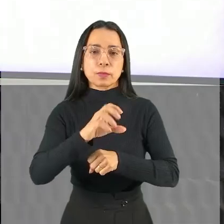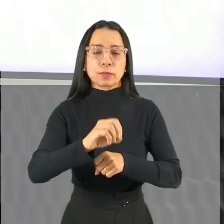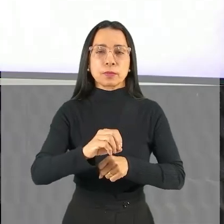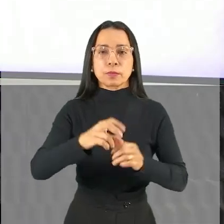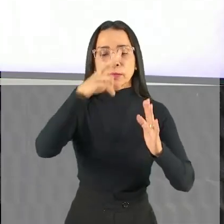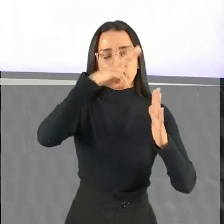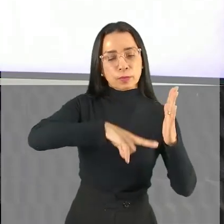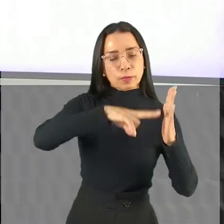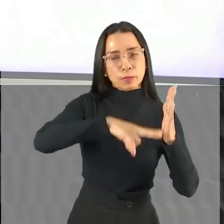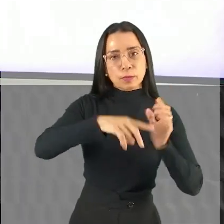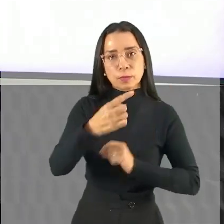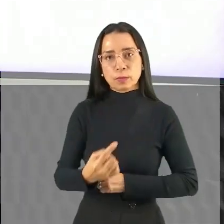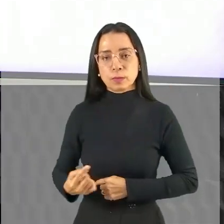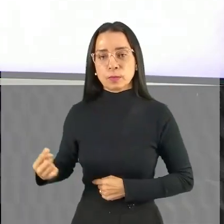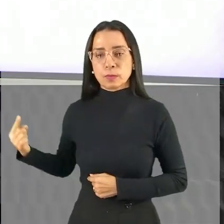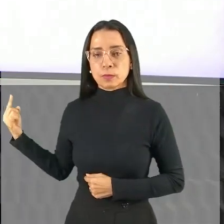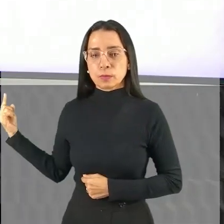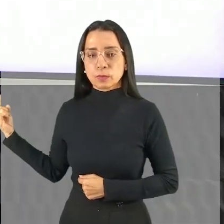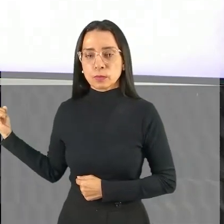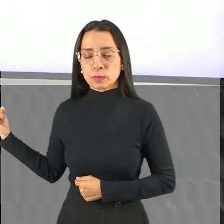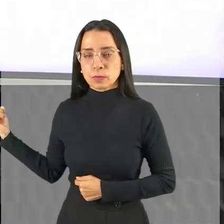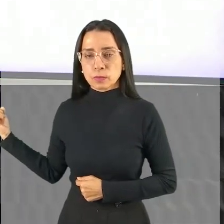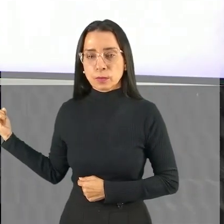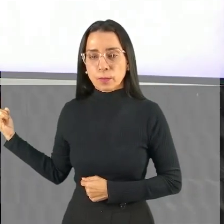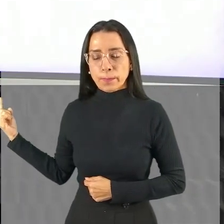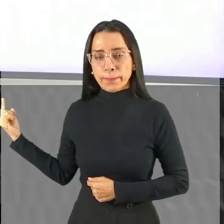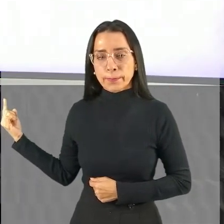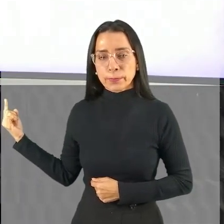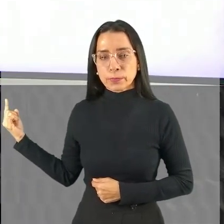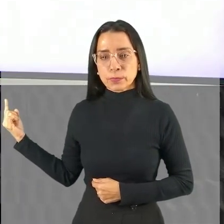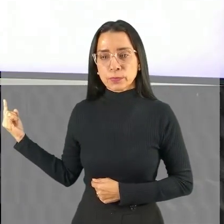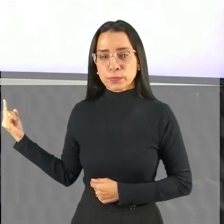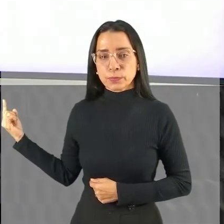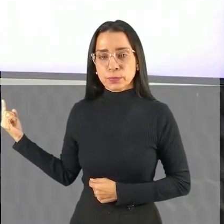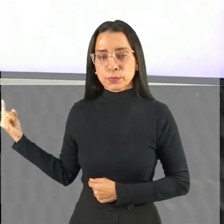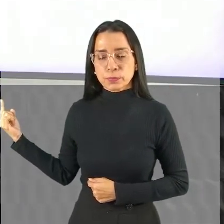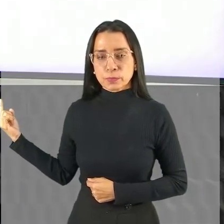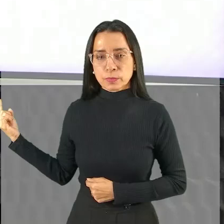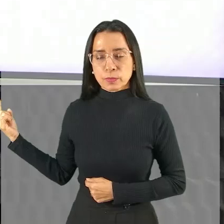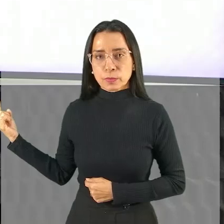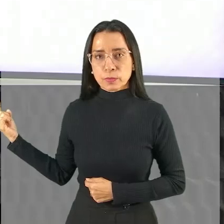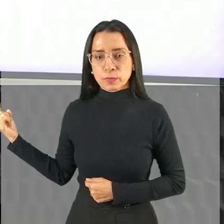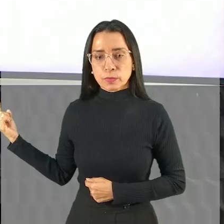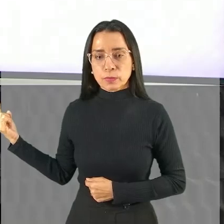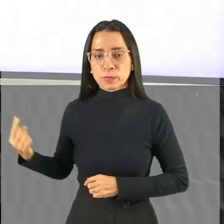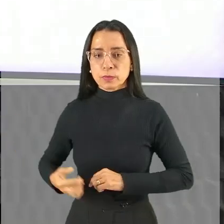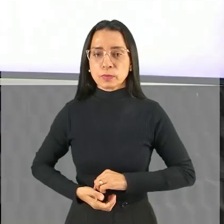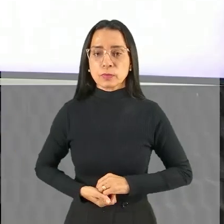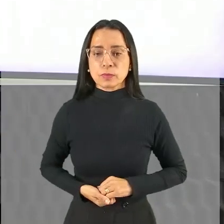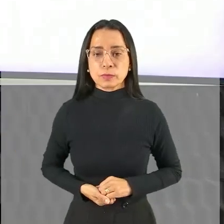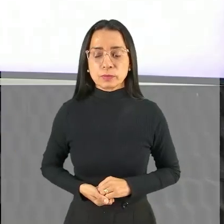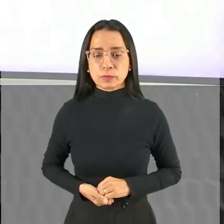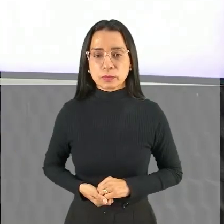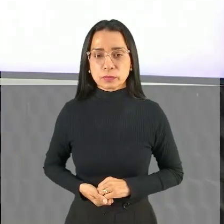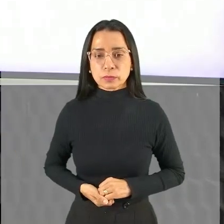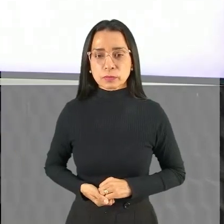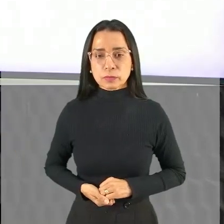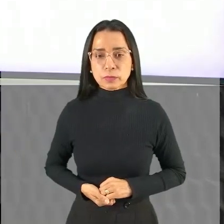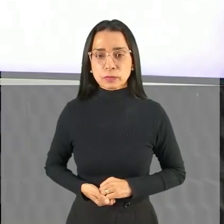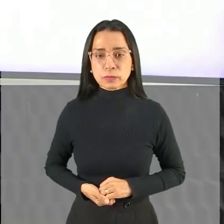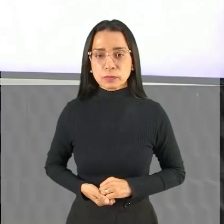conquista portuguesa, a coroa teve como preocupação imediata o reconhecimento da terra e a preservação do